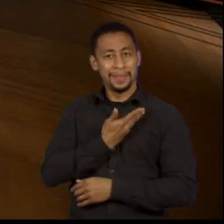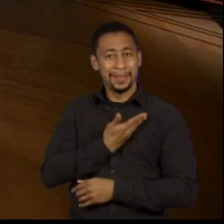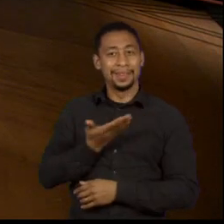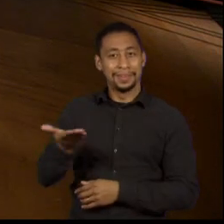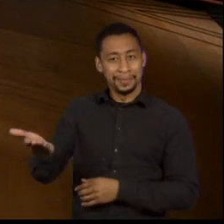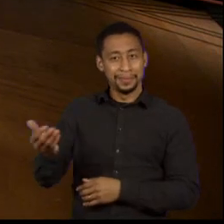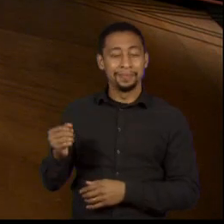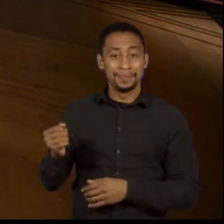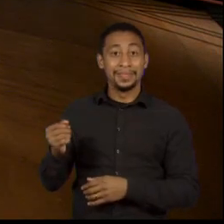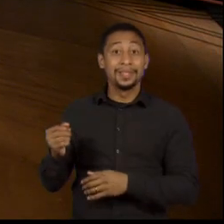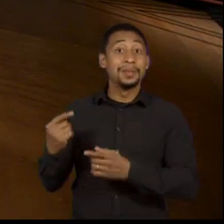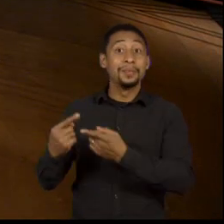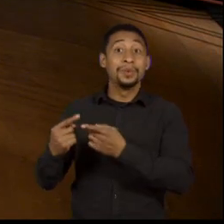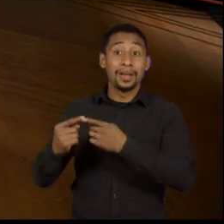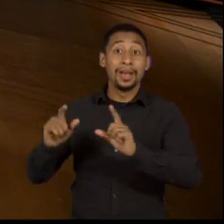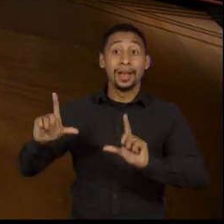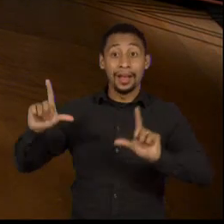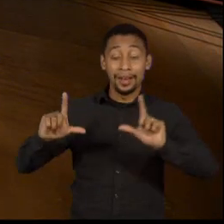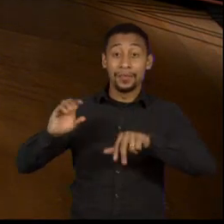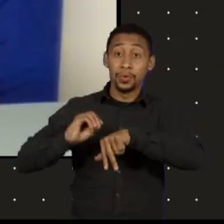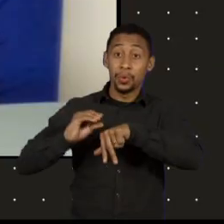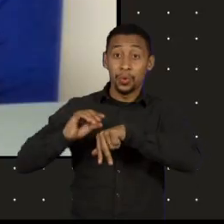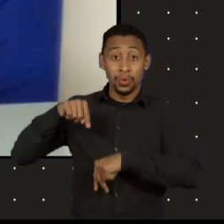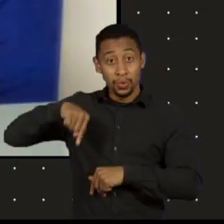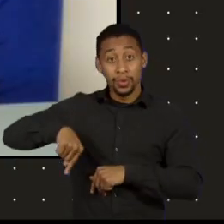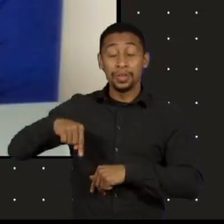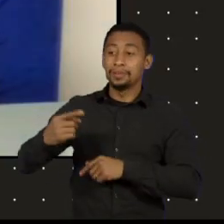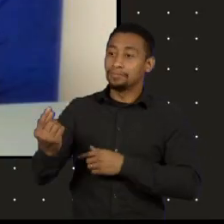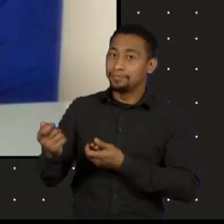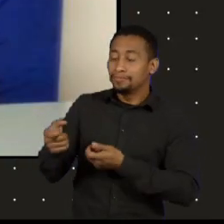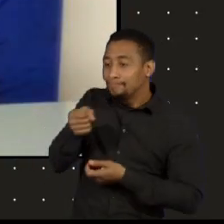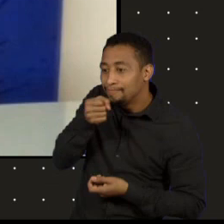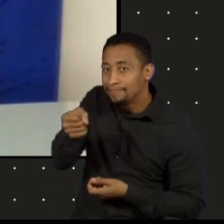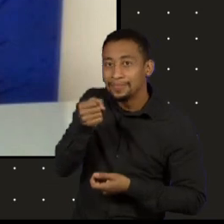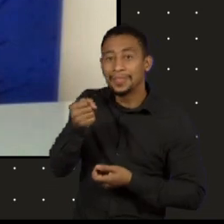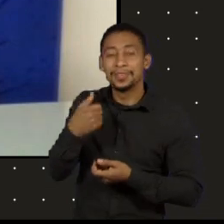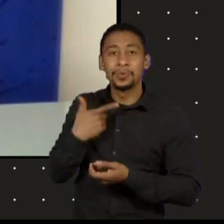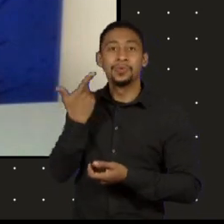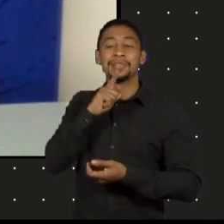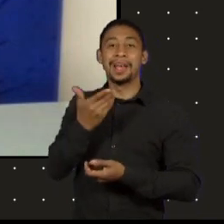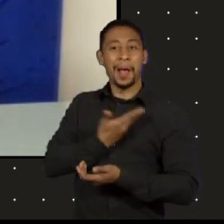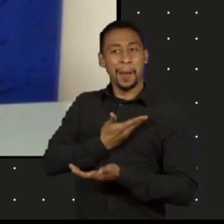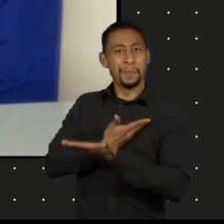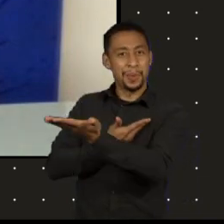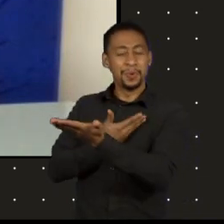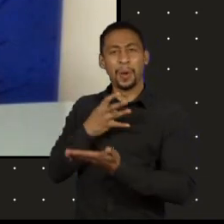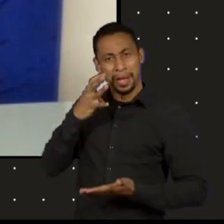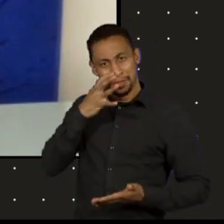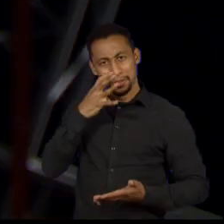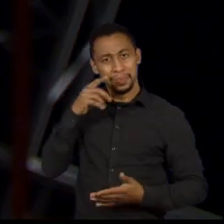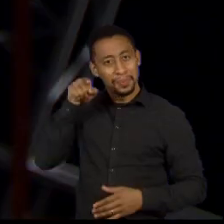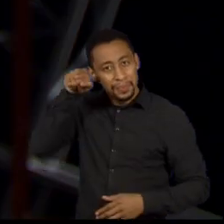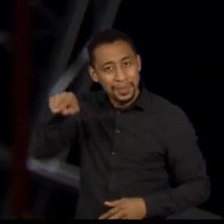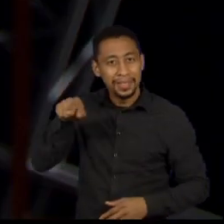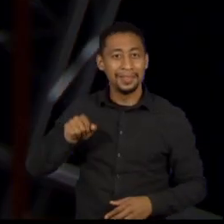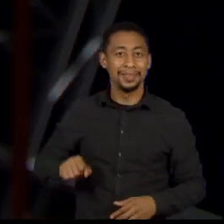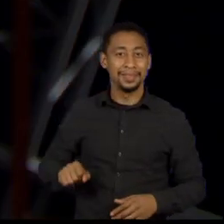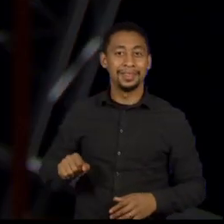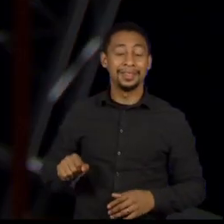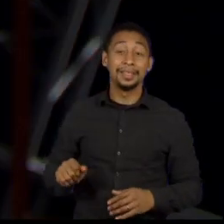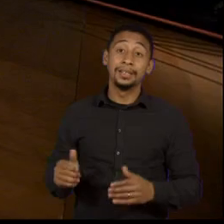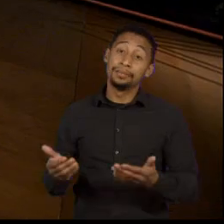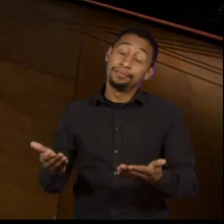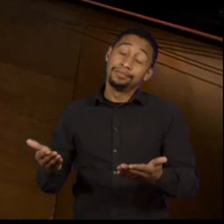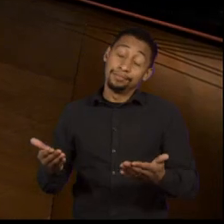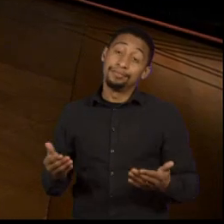foi através do programa, a partir do programa, que nos tornamos amigos. E é uma pessoa que eu admiro muito. Então, eu